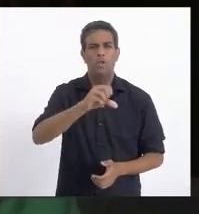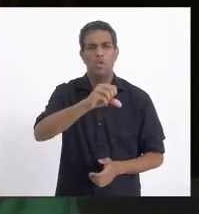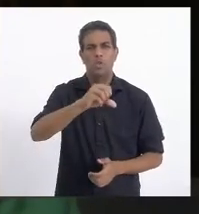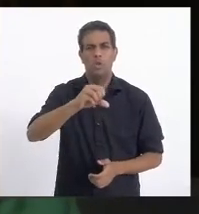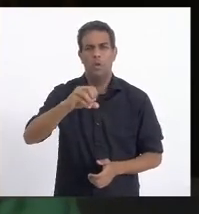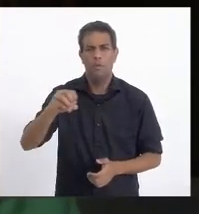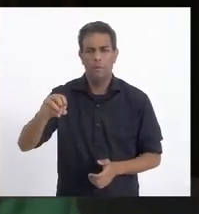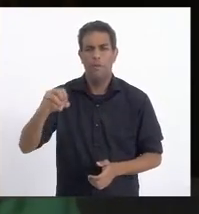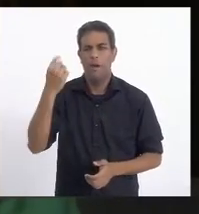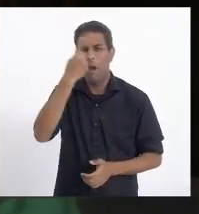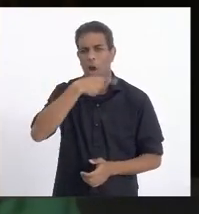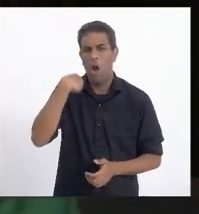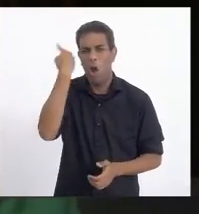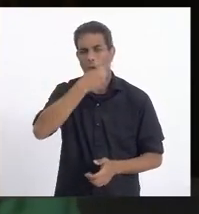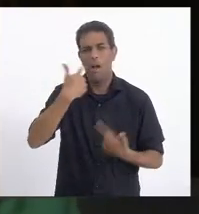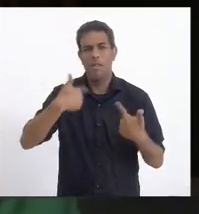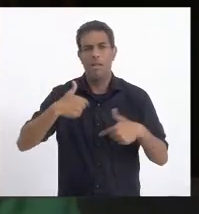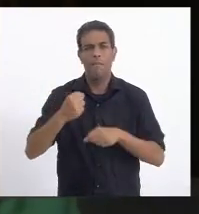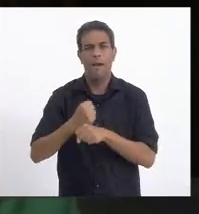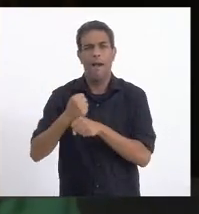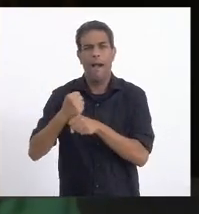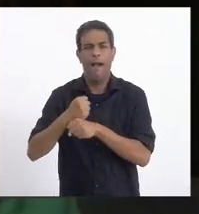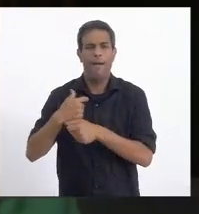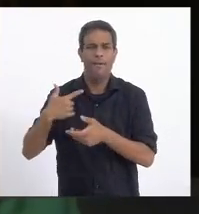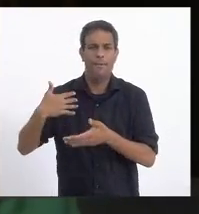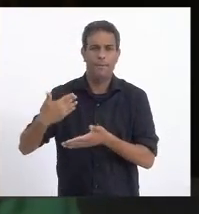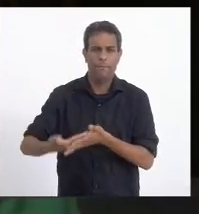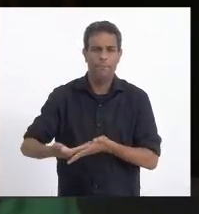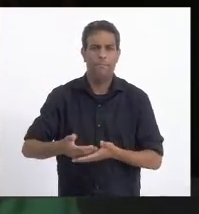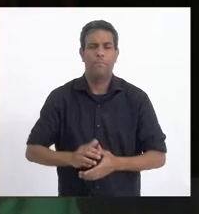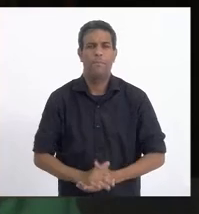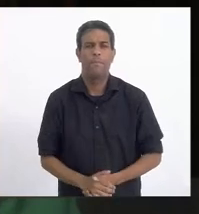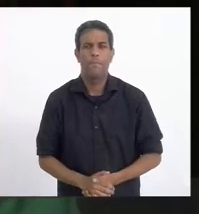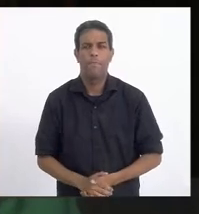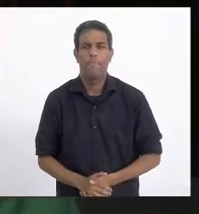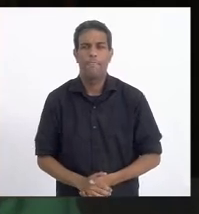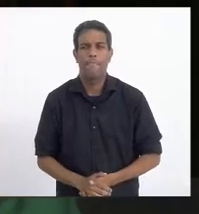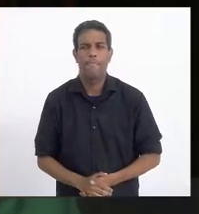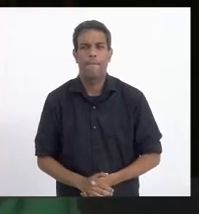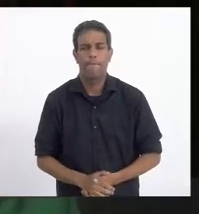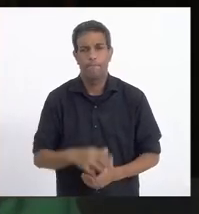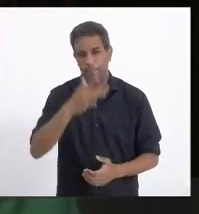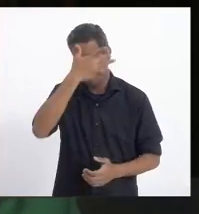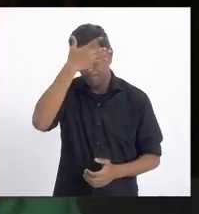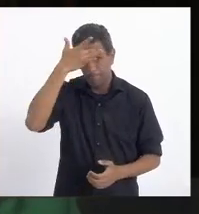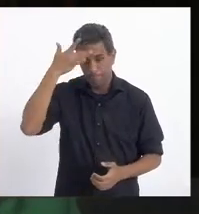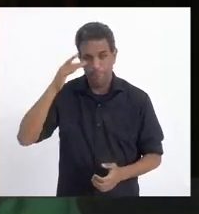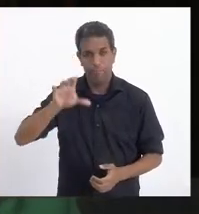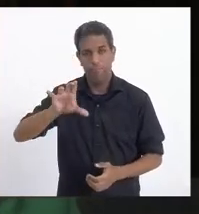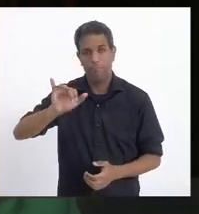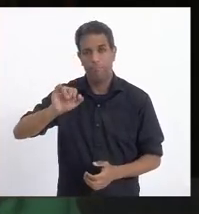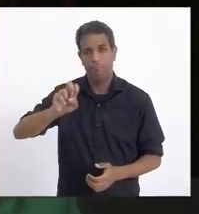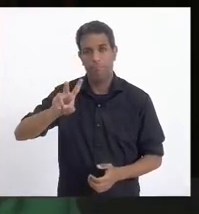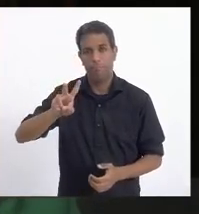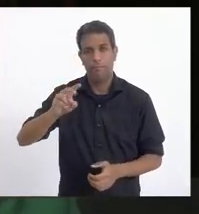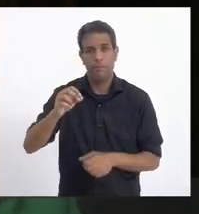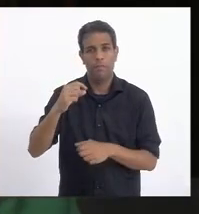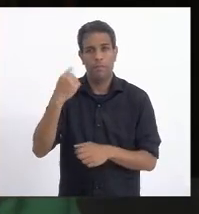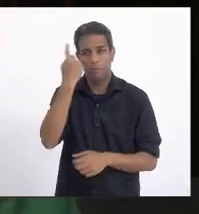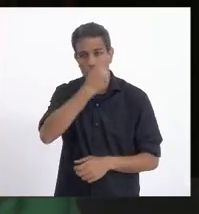2.904 horas trabalhado anualmente é um civil vai trabalhar em